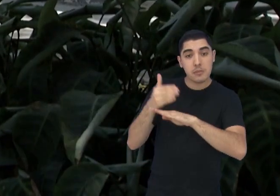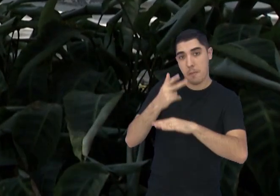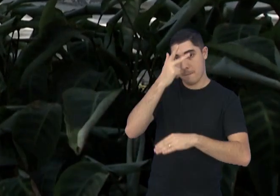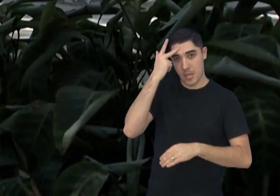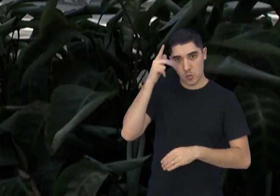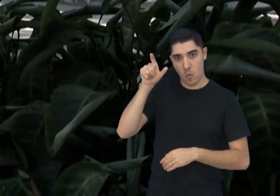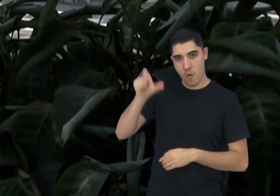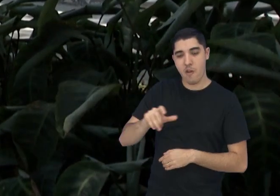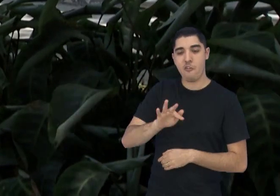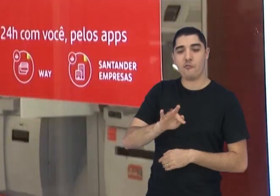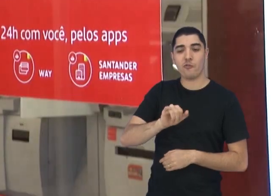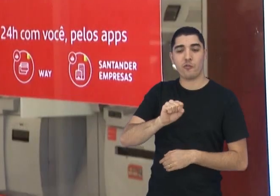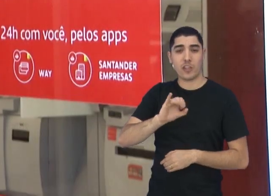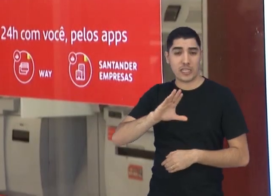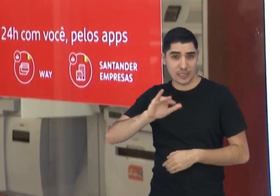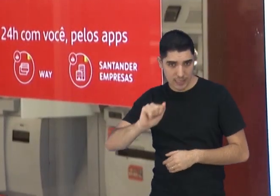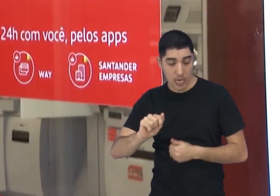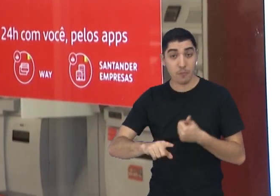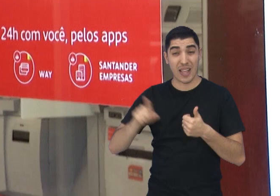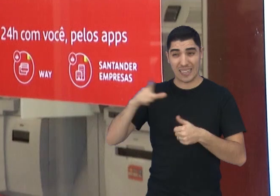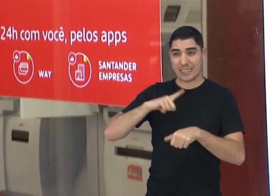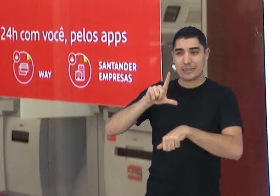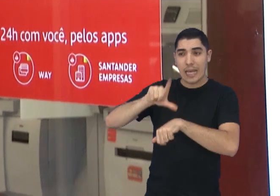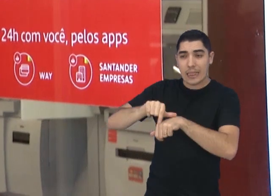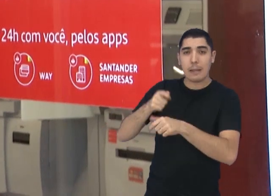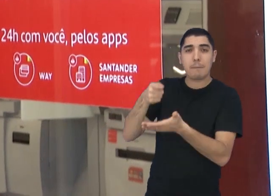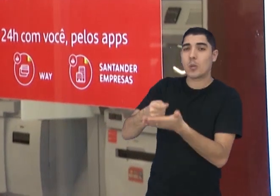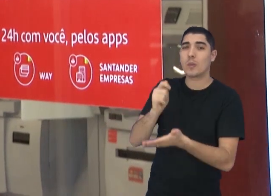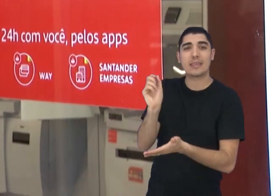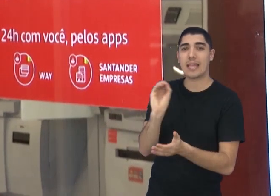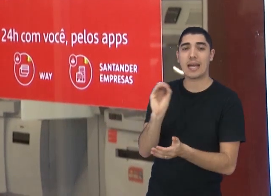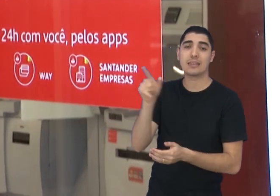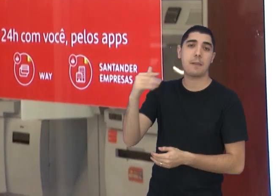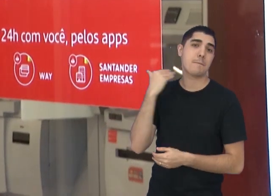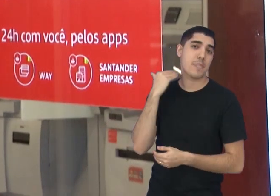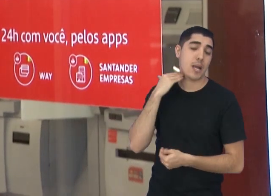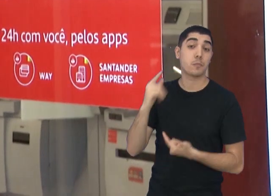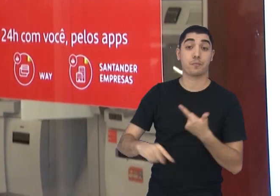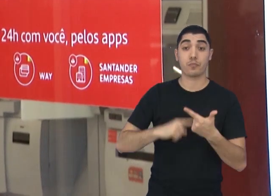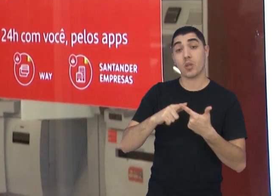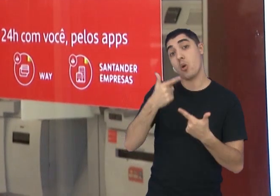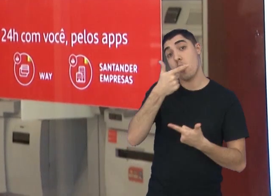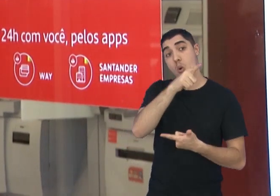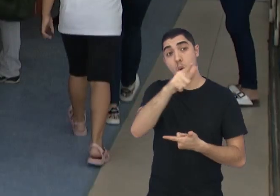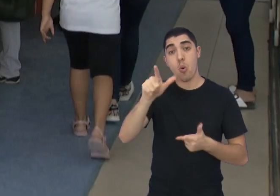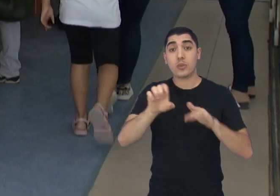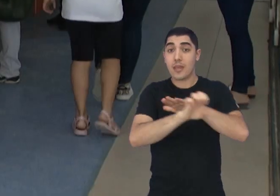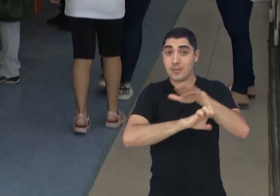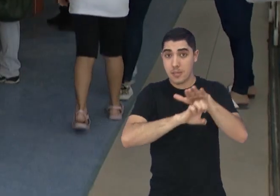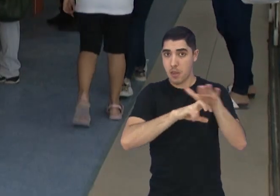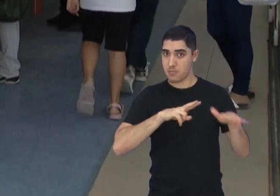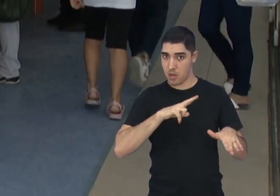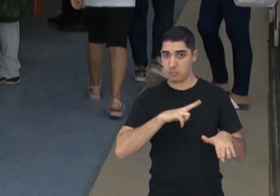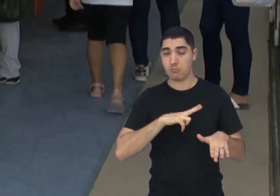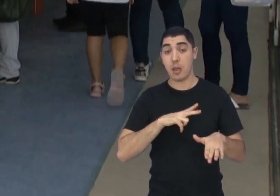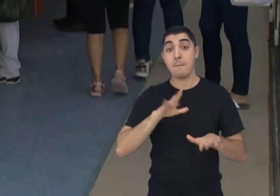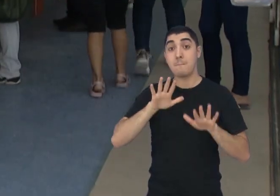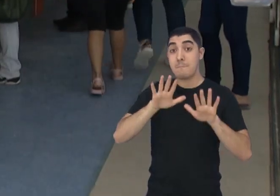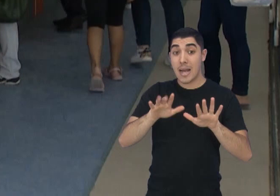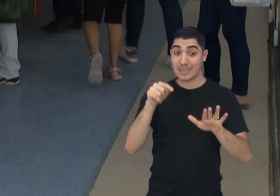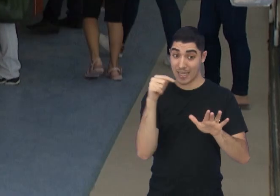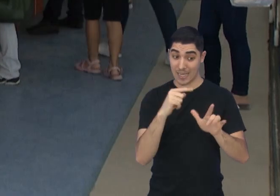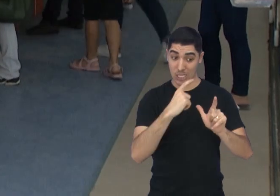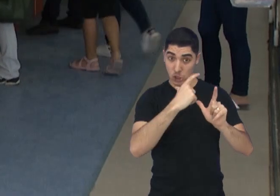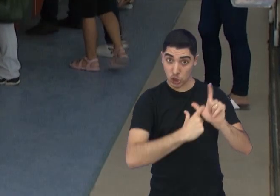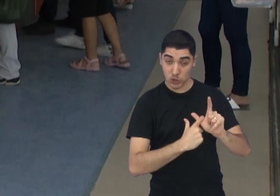com débitos em atraso com bancos e outras instituições financeiras, desde que a dívida não esteja atrelada